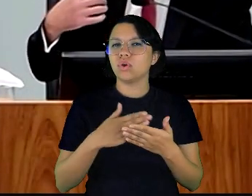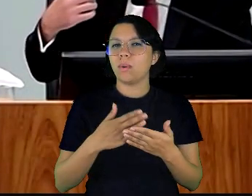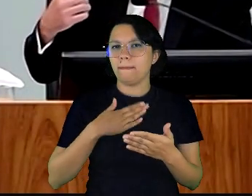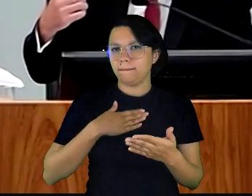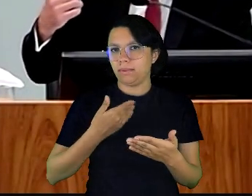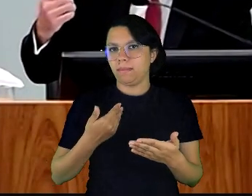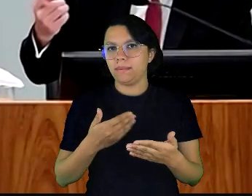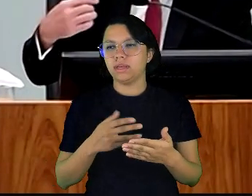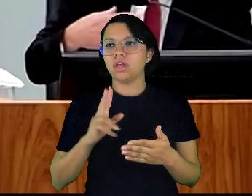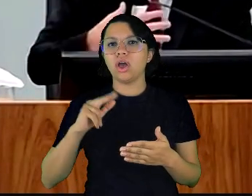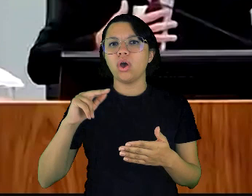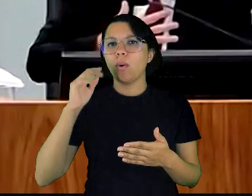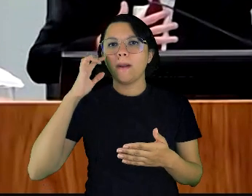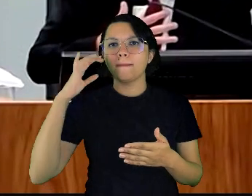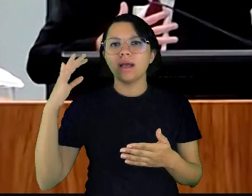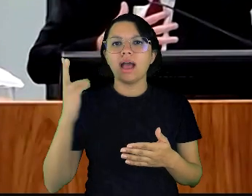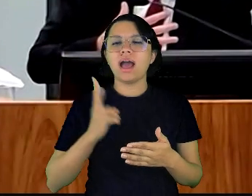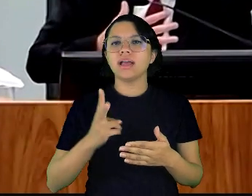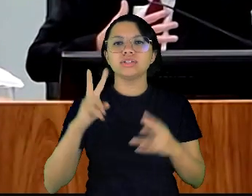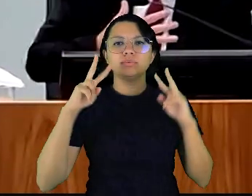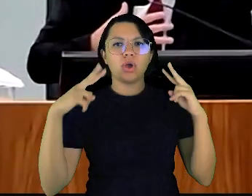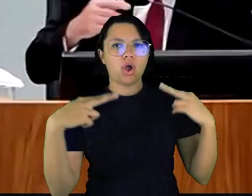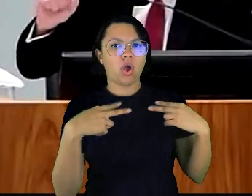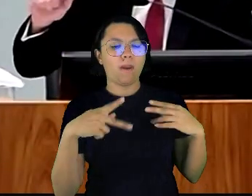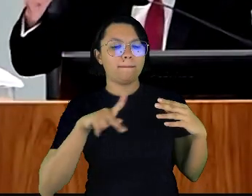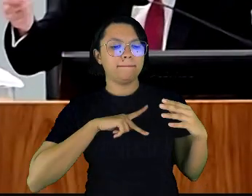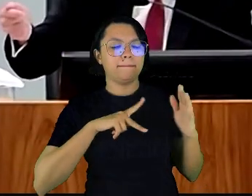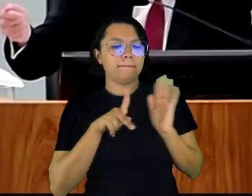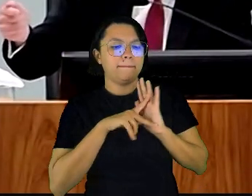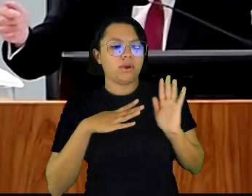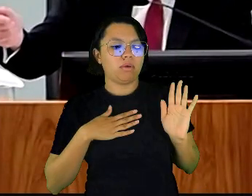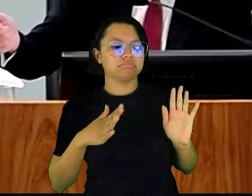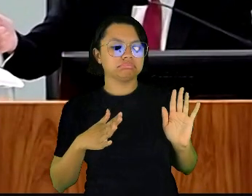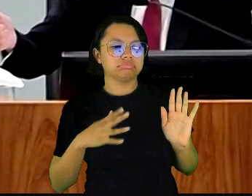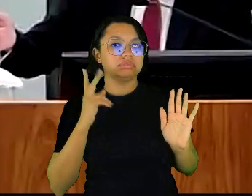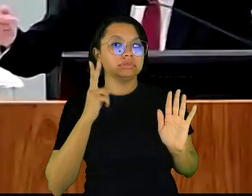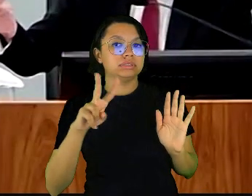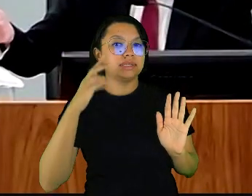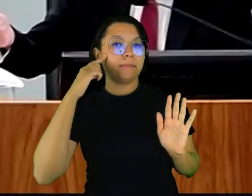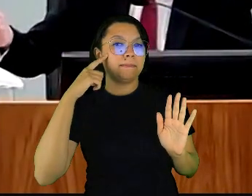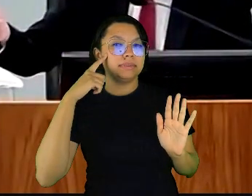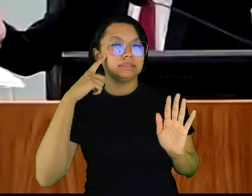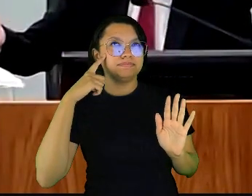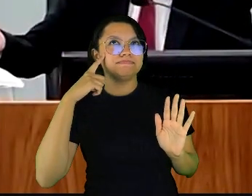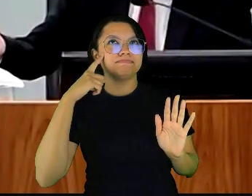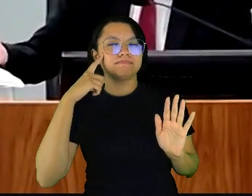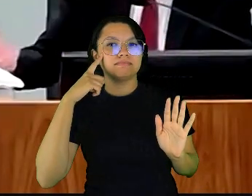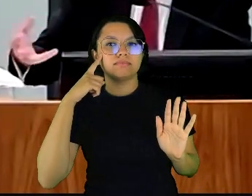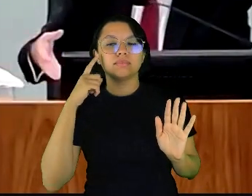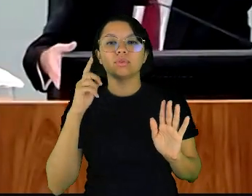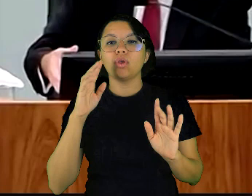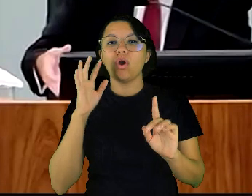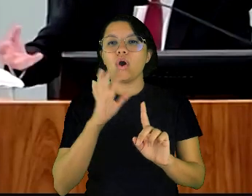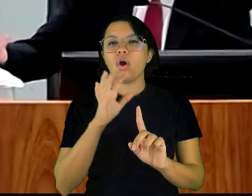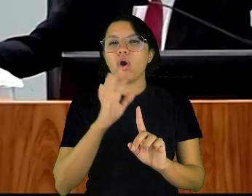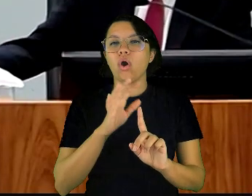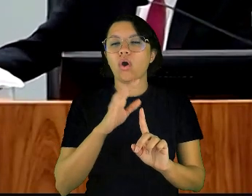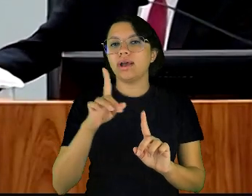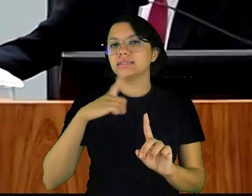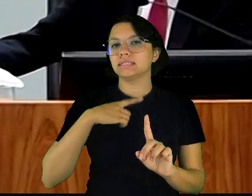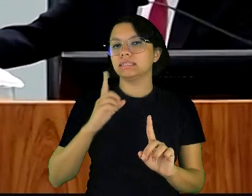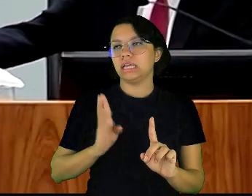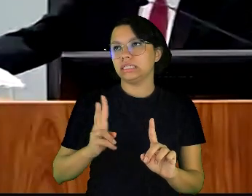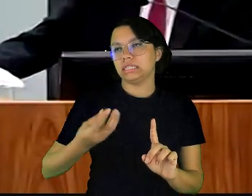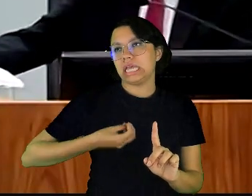eu nunca tinha imaginado, a gente sempre olha o nosso lado, né? Então, eu sempre pensei no reflexo que tem, sempre vivi